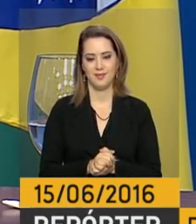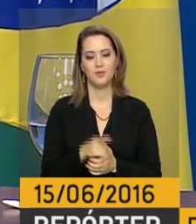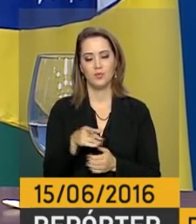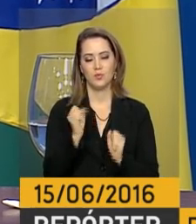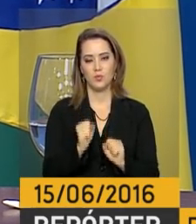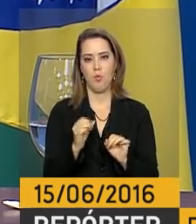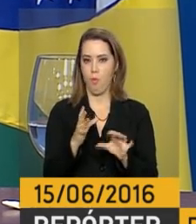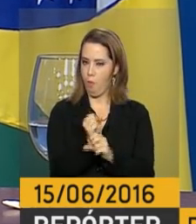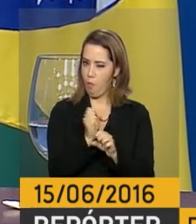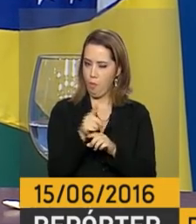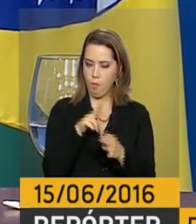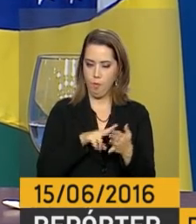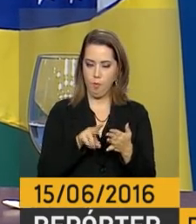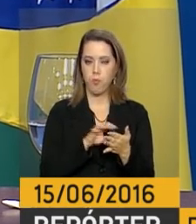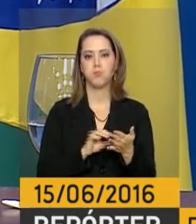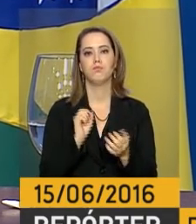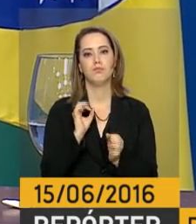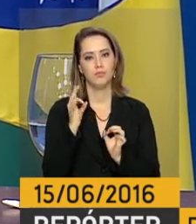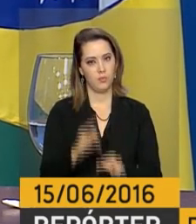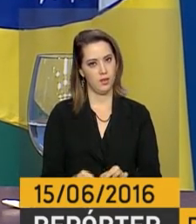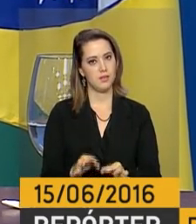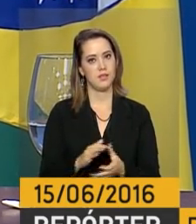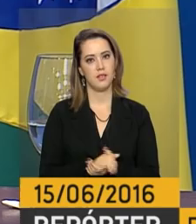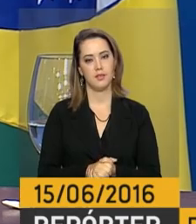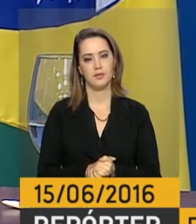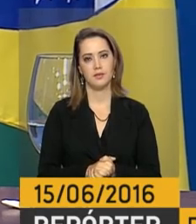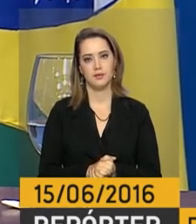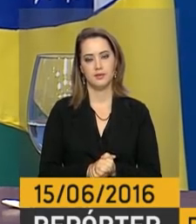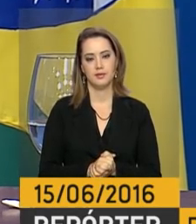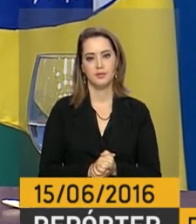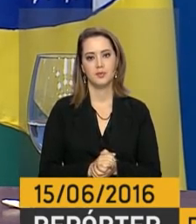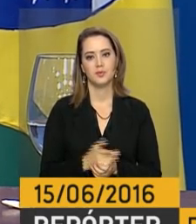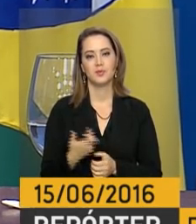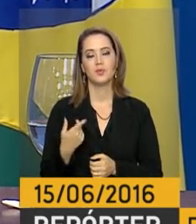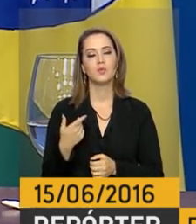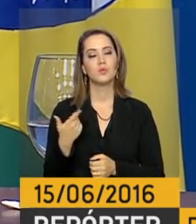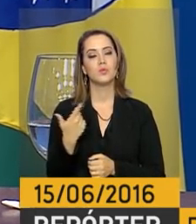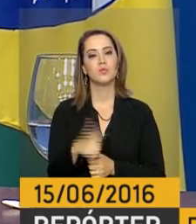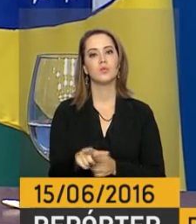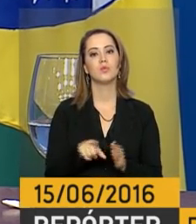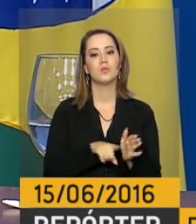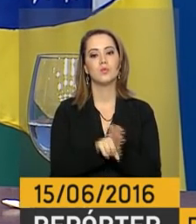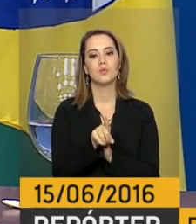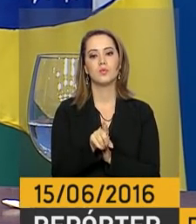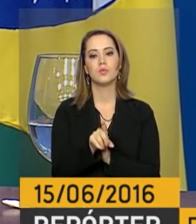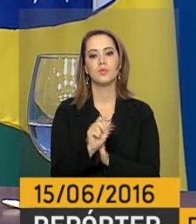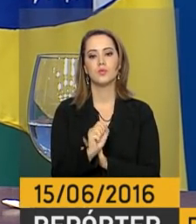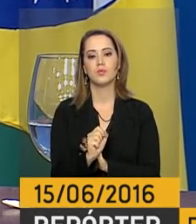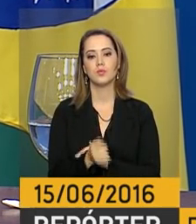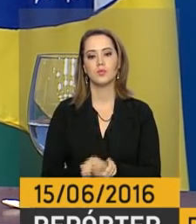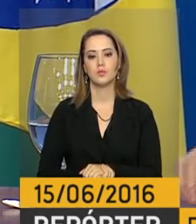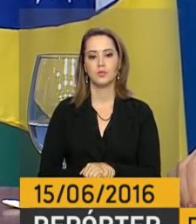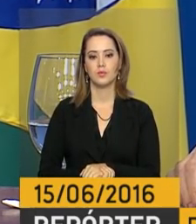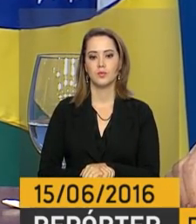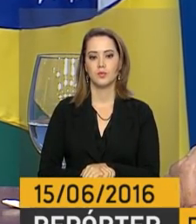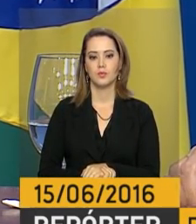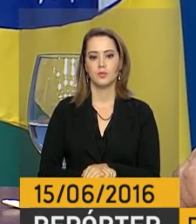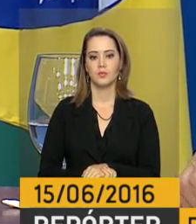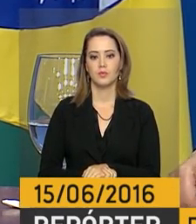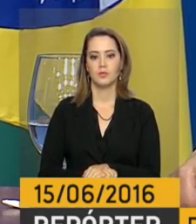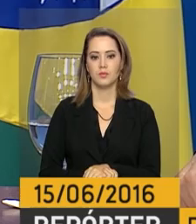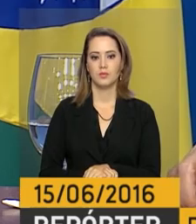fiscalista? Vamos à última pergunta, então. Heí, ministro, a última pergunta.